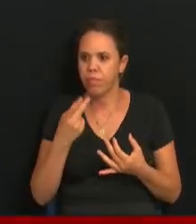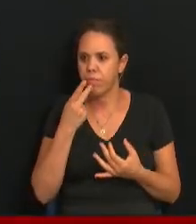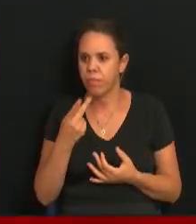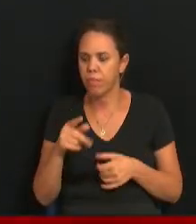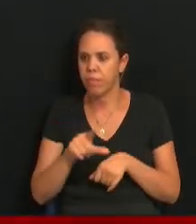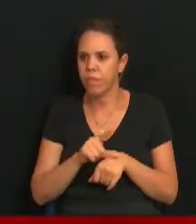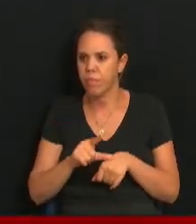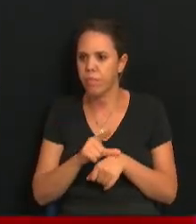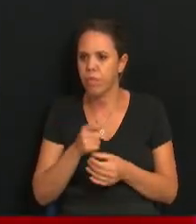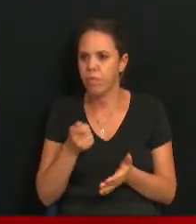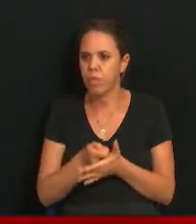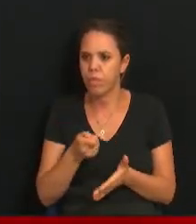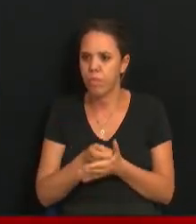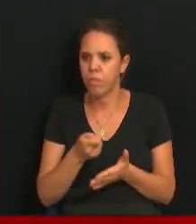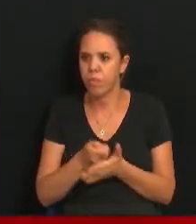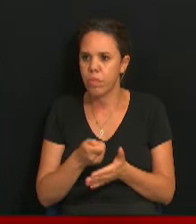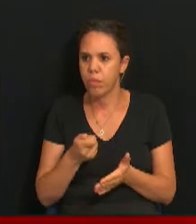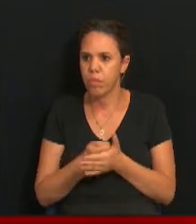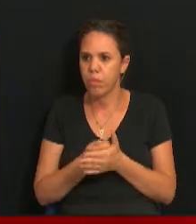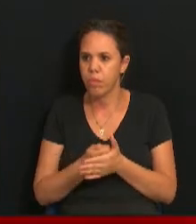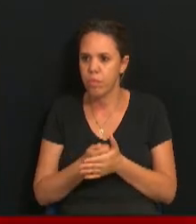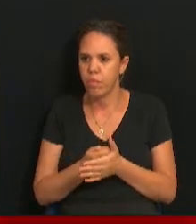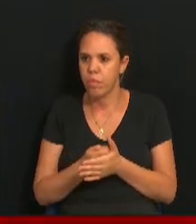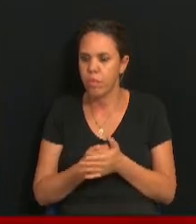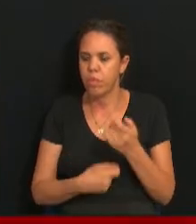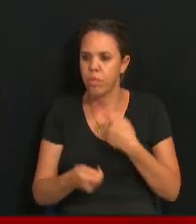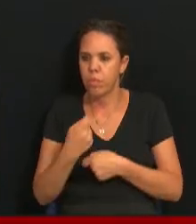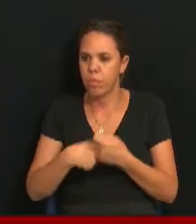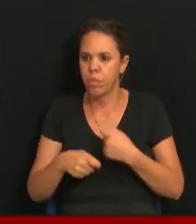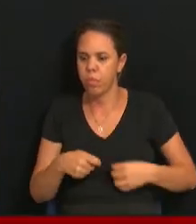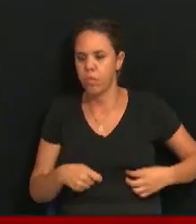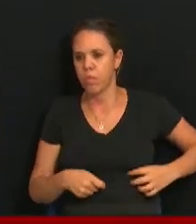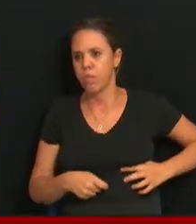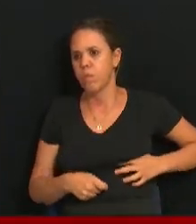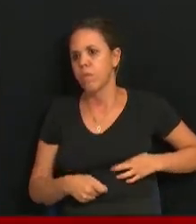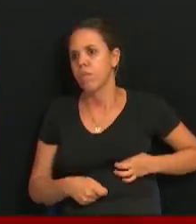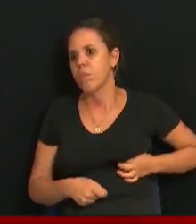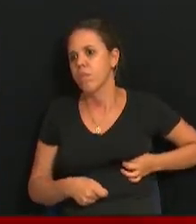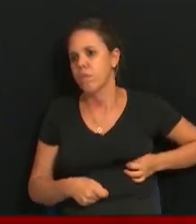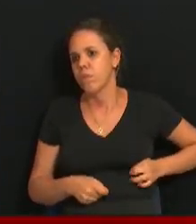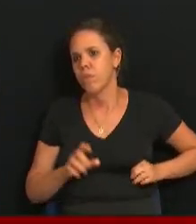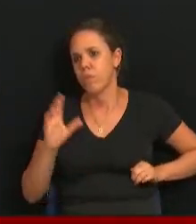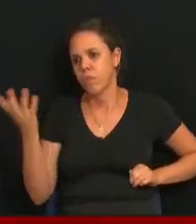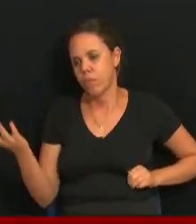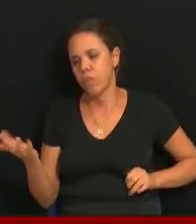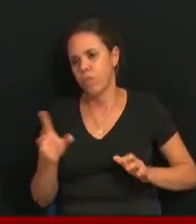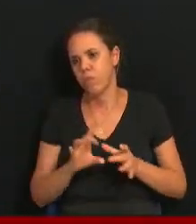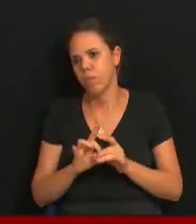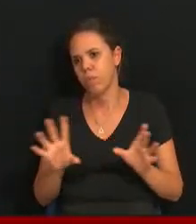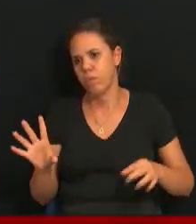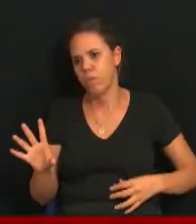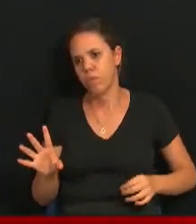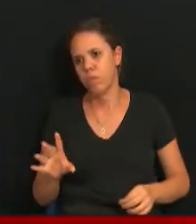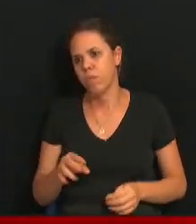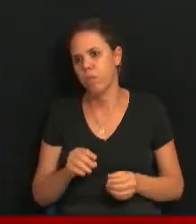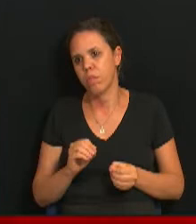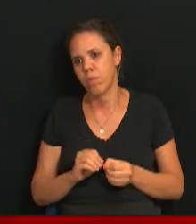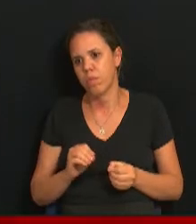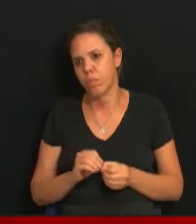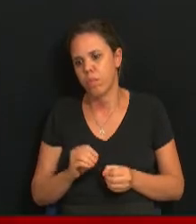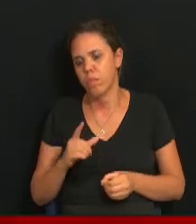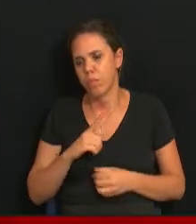que obrigue, né, a administração pública que isso aconteça, que permita que aconteça. Fala assim, não, de fato, tem que